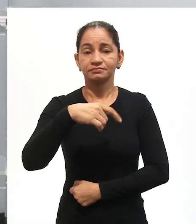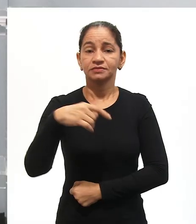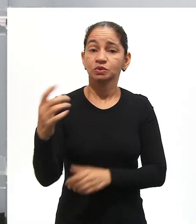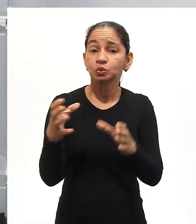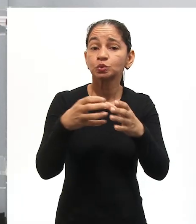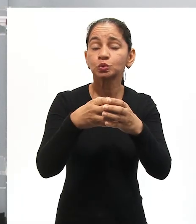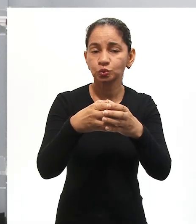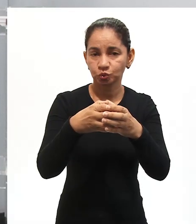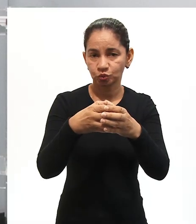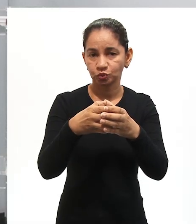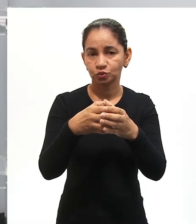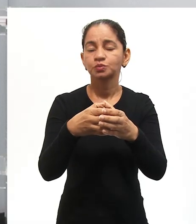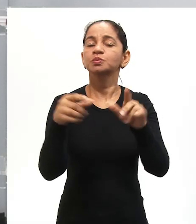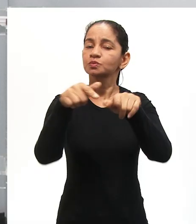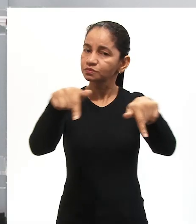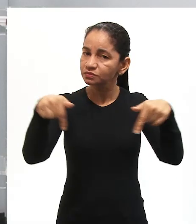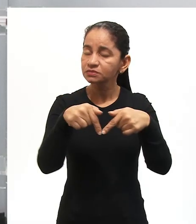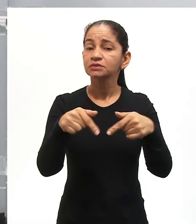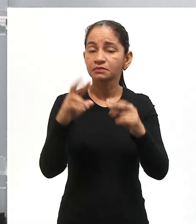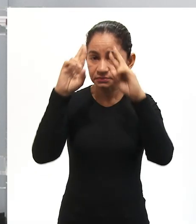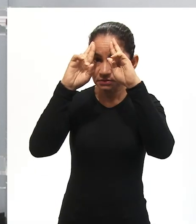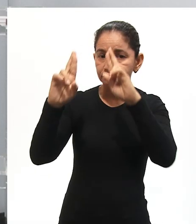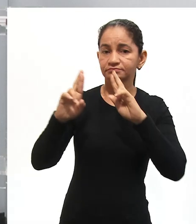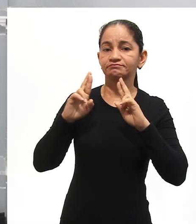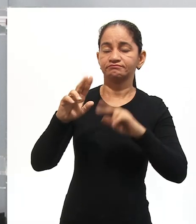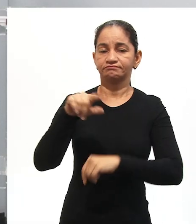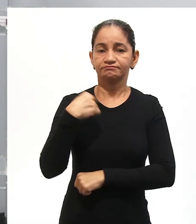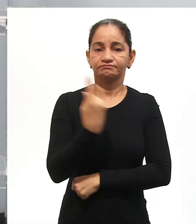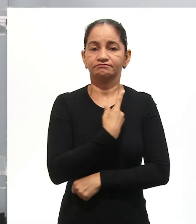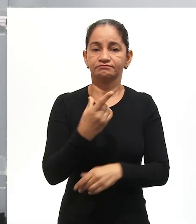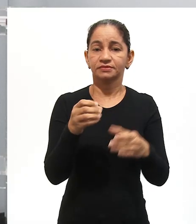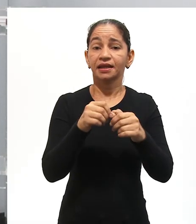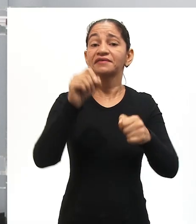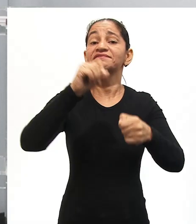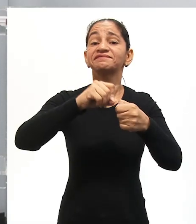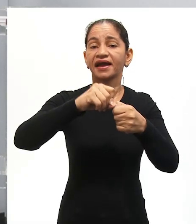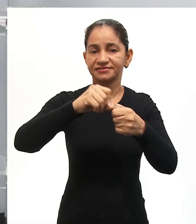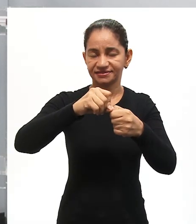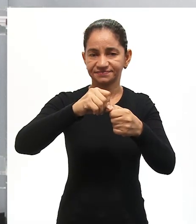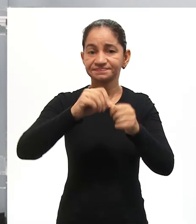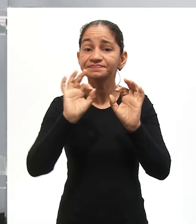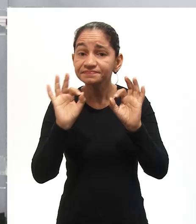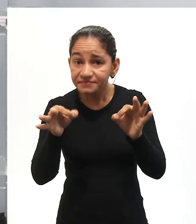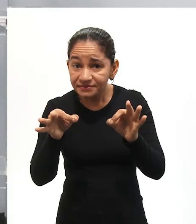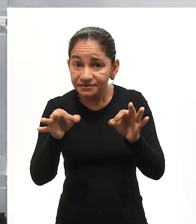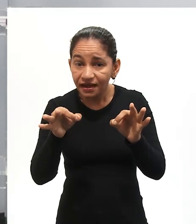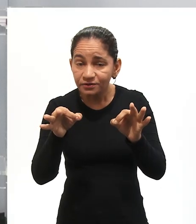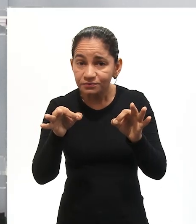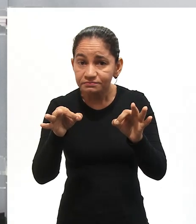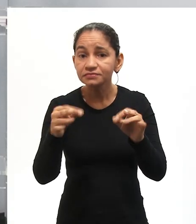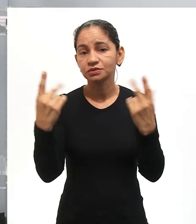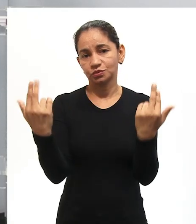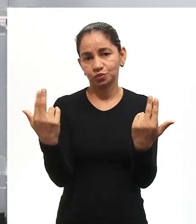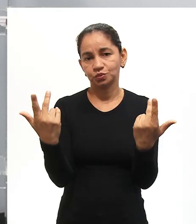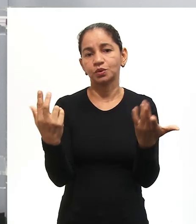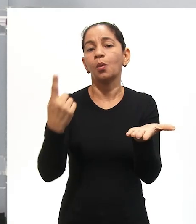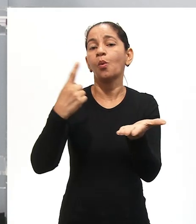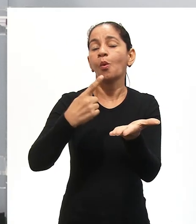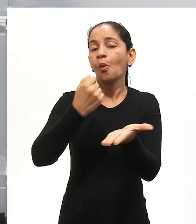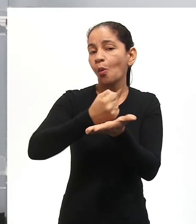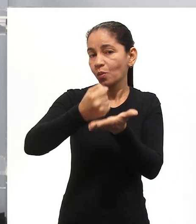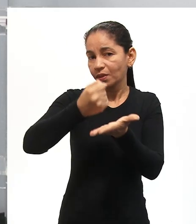cabe à instituição respeitar esse seu direito, tá certo? Então, existe um contrato, assim como